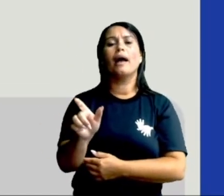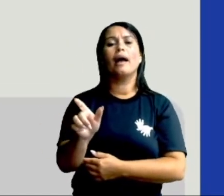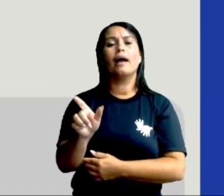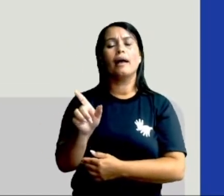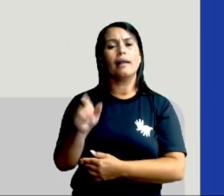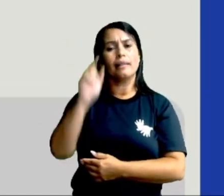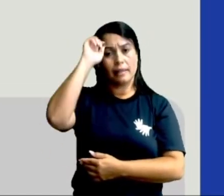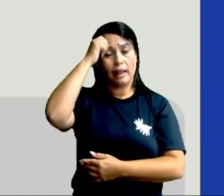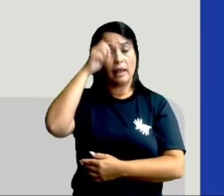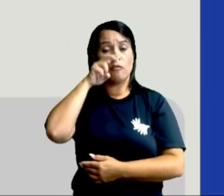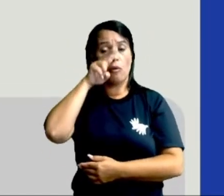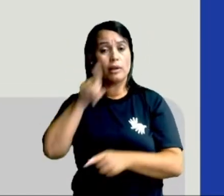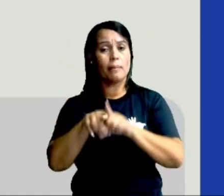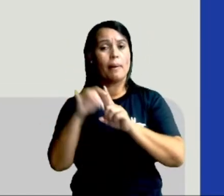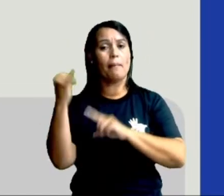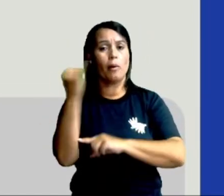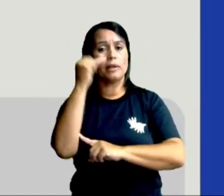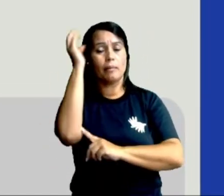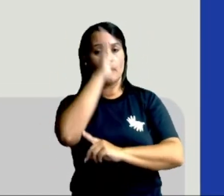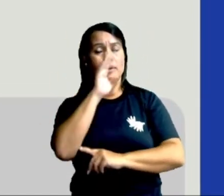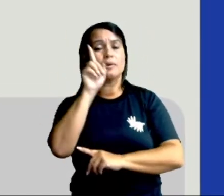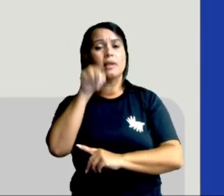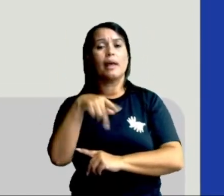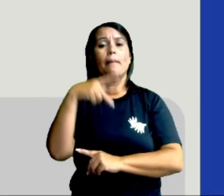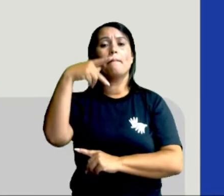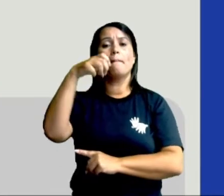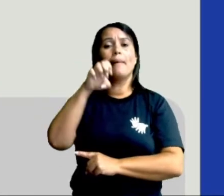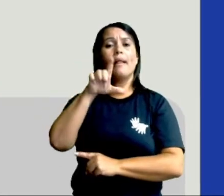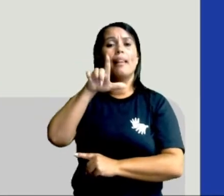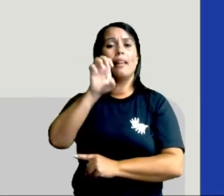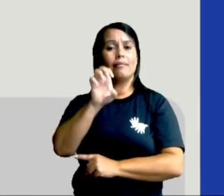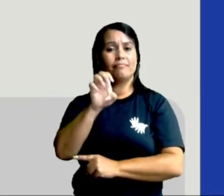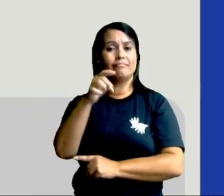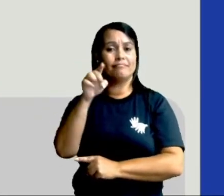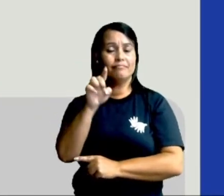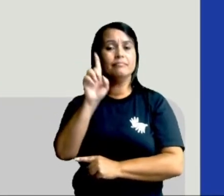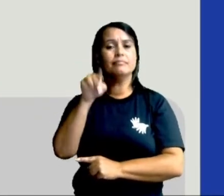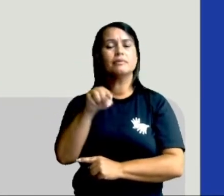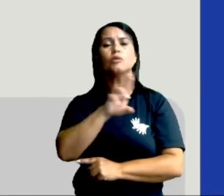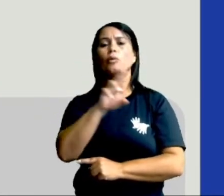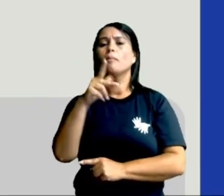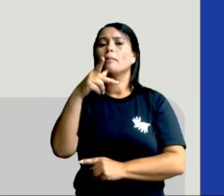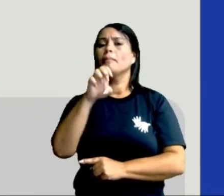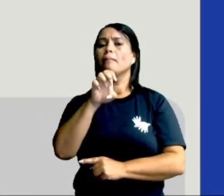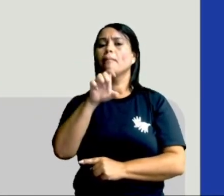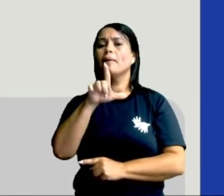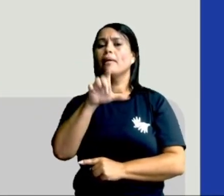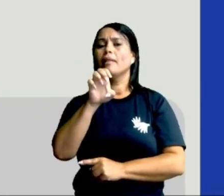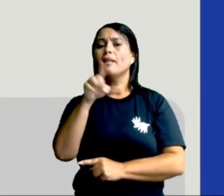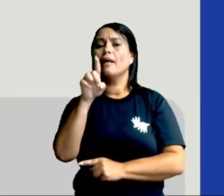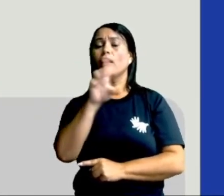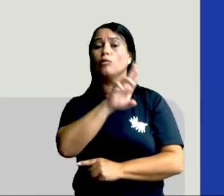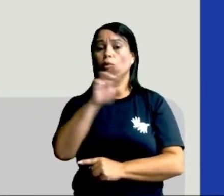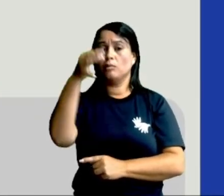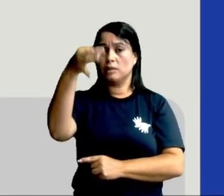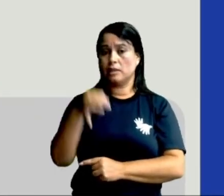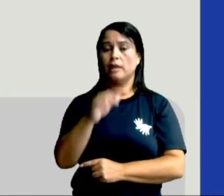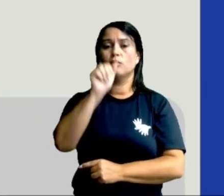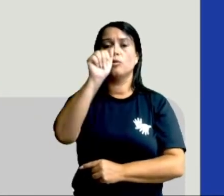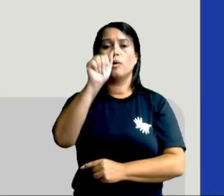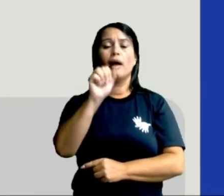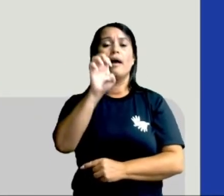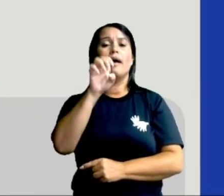presença negra forte e importante para o Brasil, que é Pelé, né? Chamado de Pelé, mas o nome dele é Edson Arantes